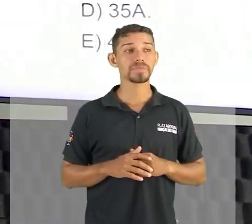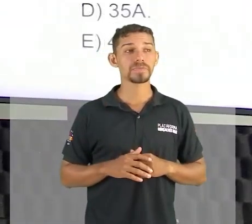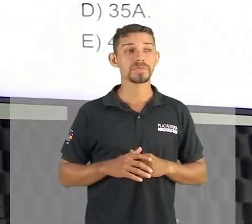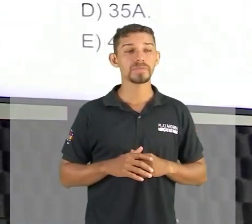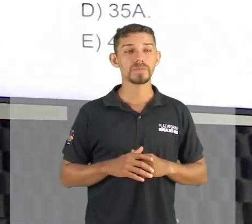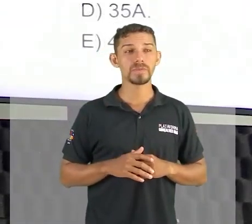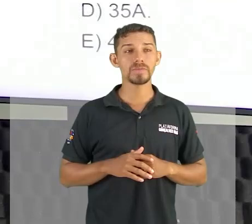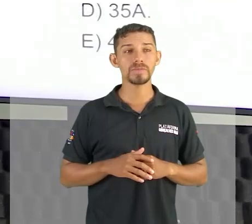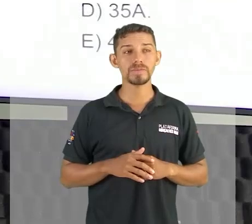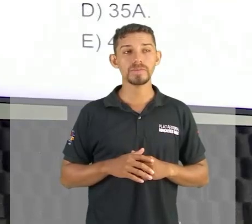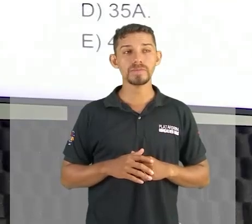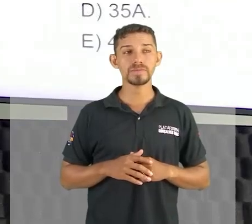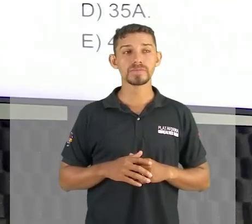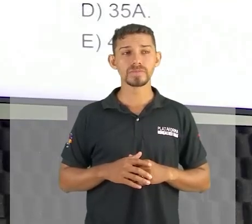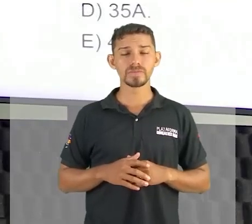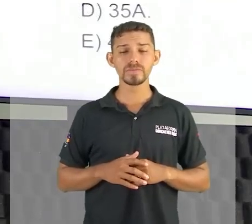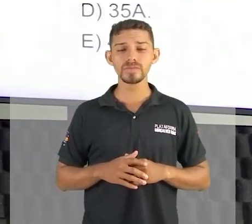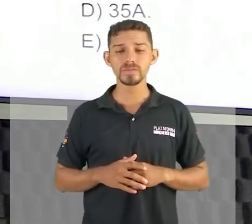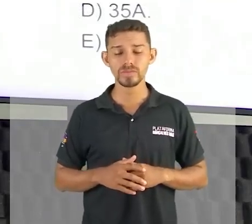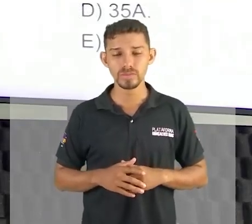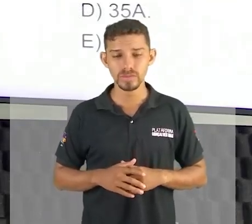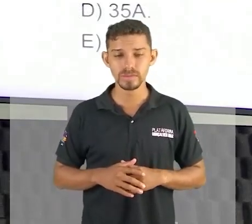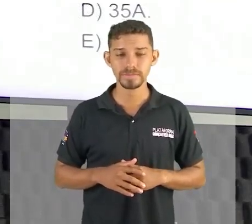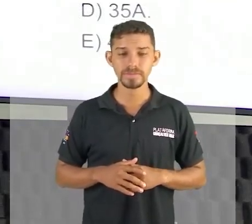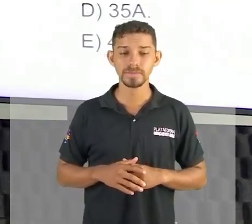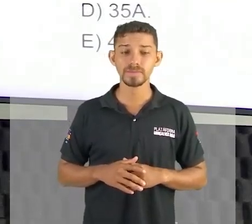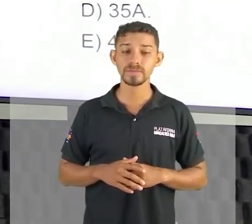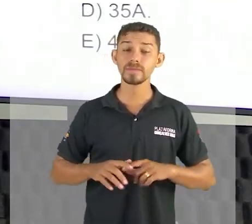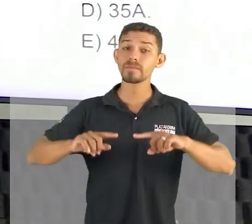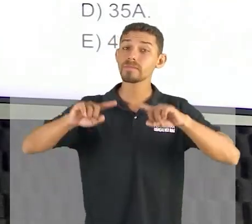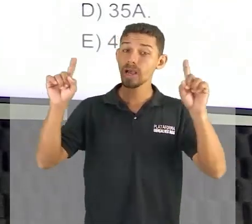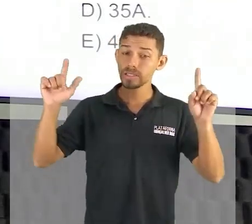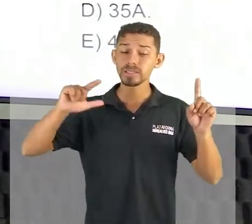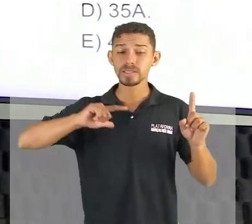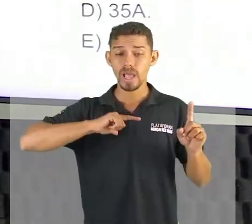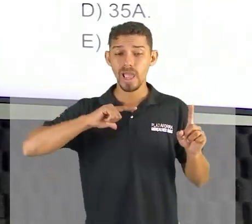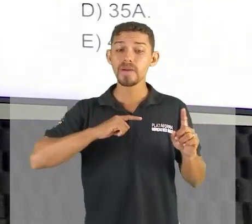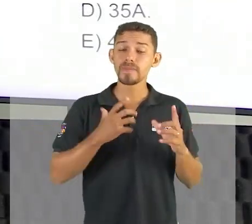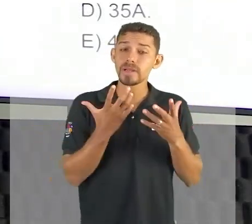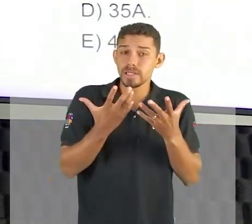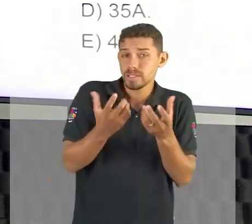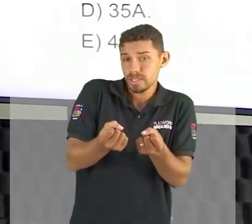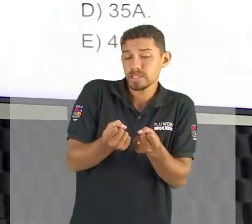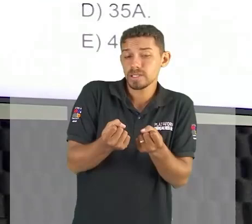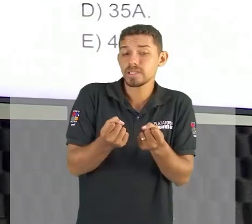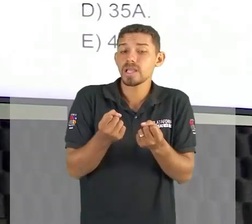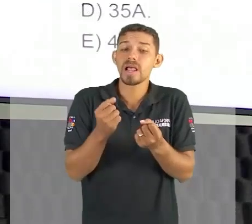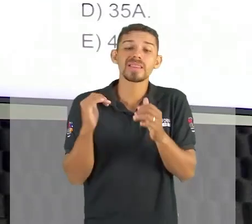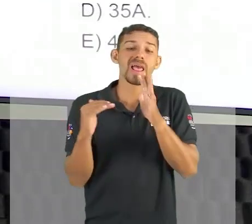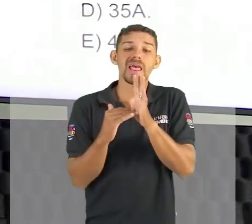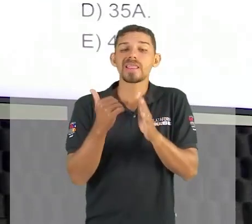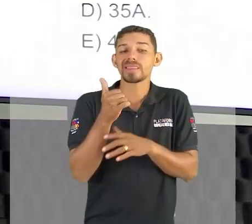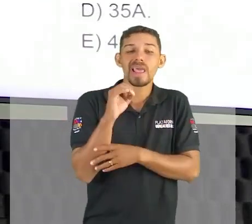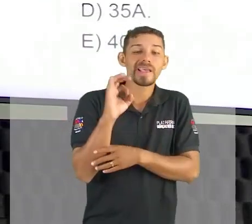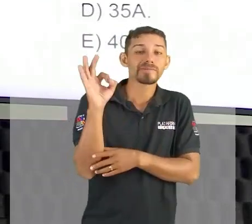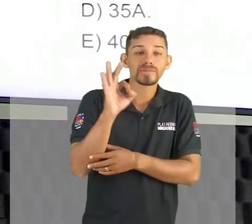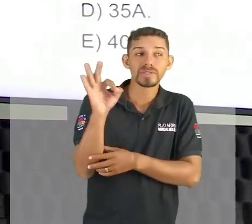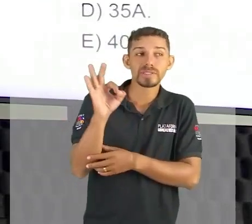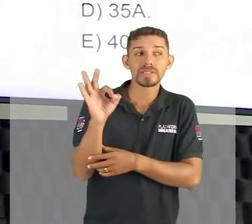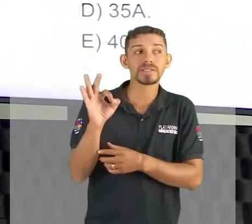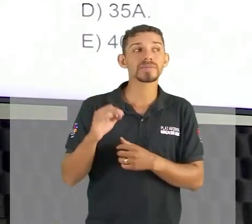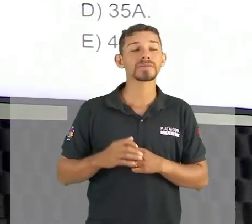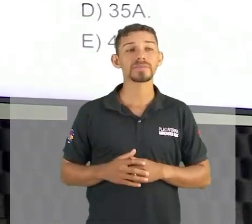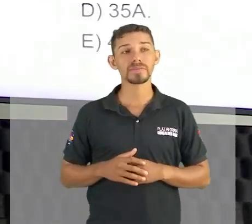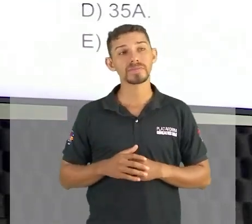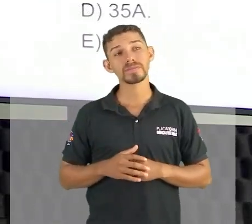máxima aproximadamente 31 Amp Mas tem uma tolerância de 10%